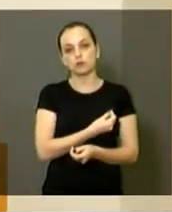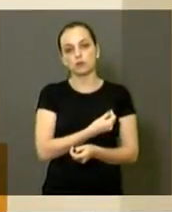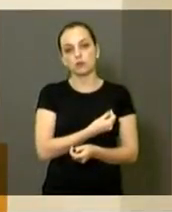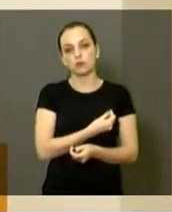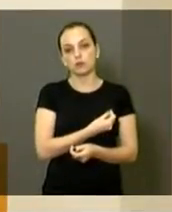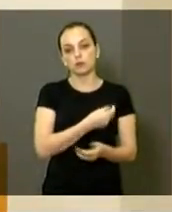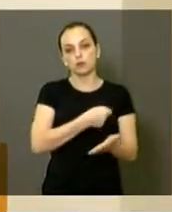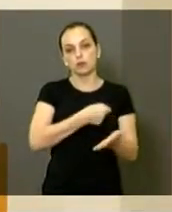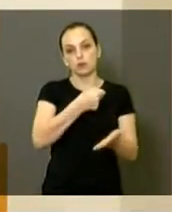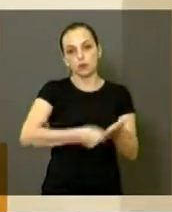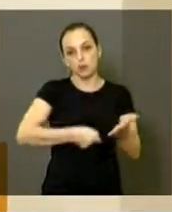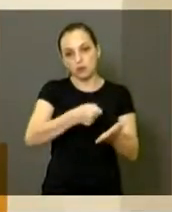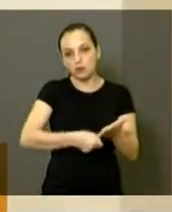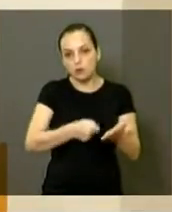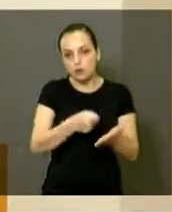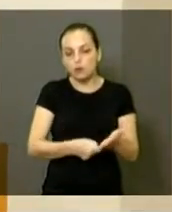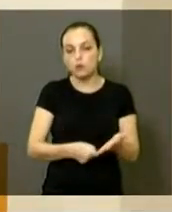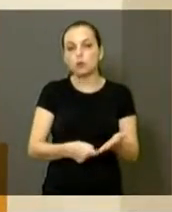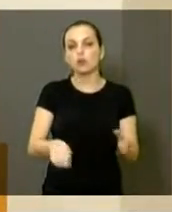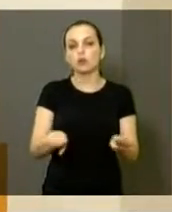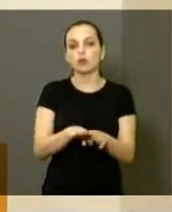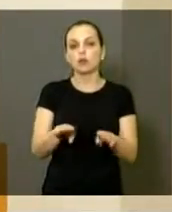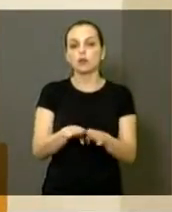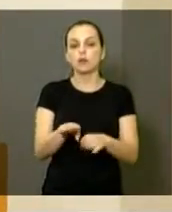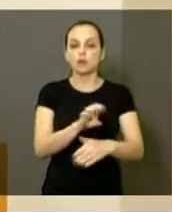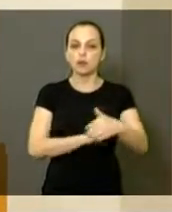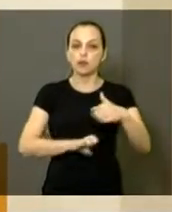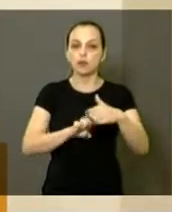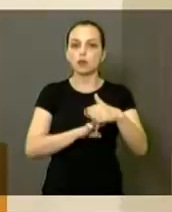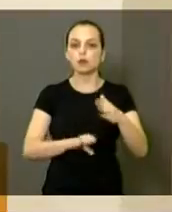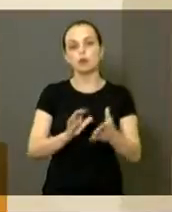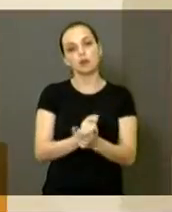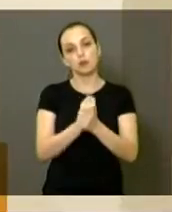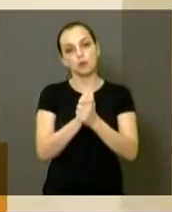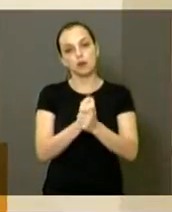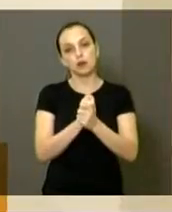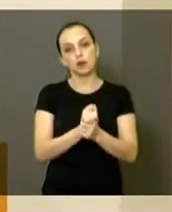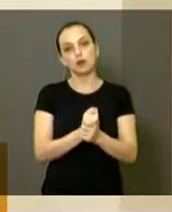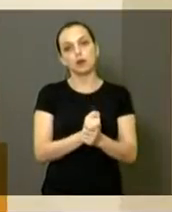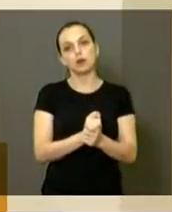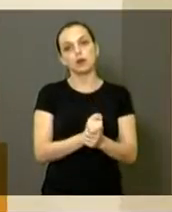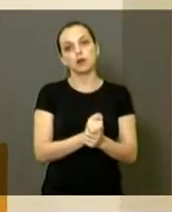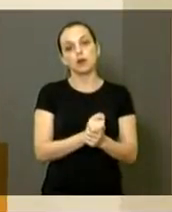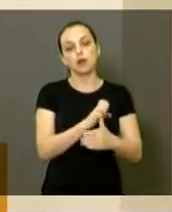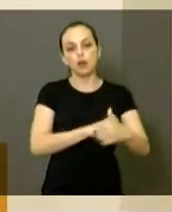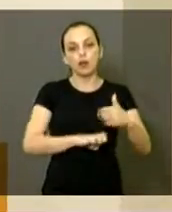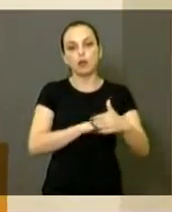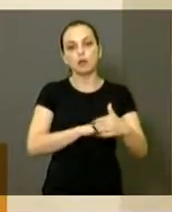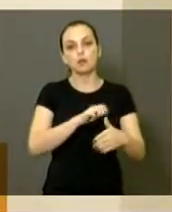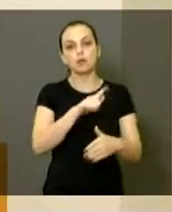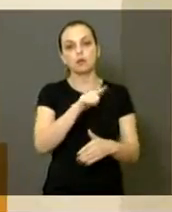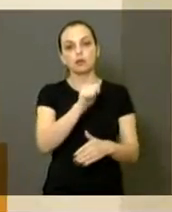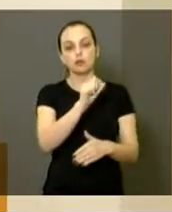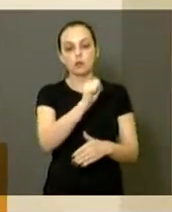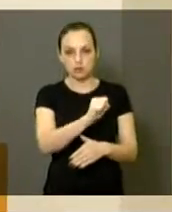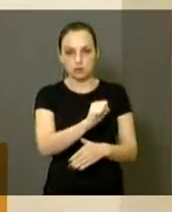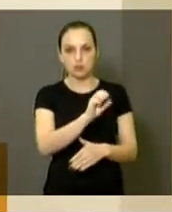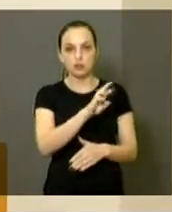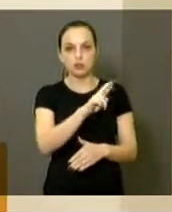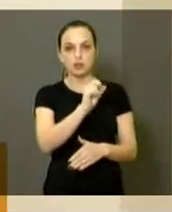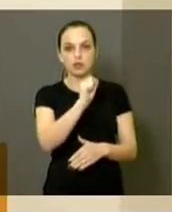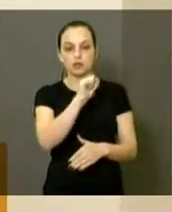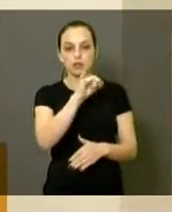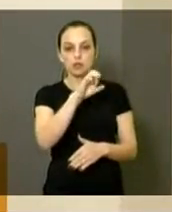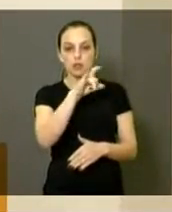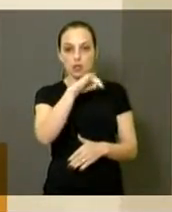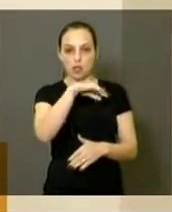da assinatura também da empresa, né? Parabenizar a empresa Gás Brasiliano, que entendeu que o vôlei feminino